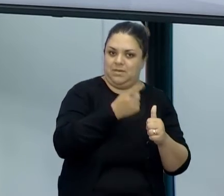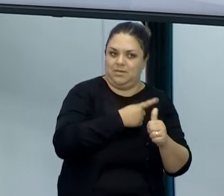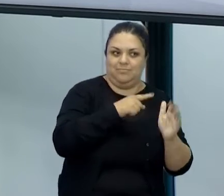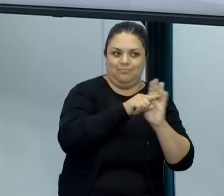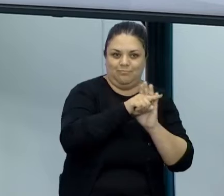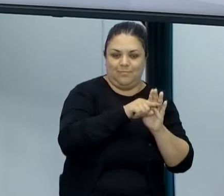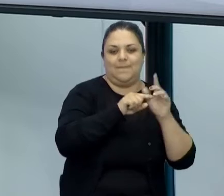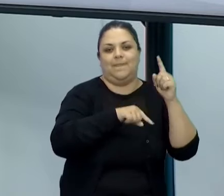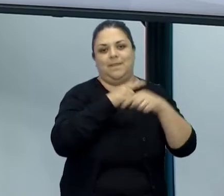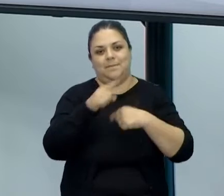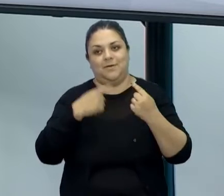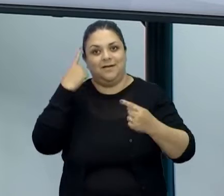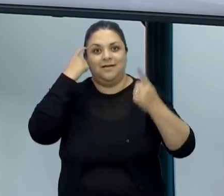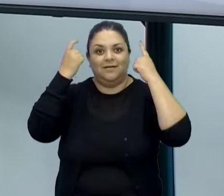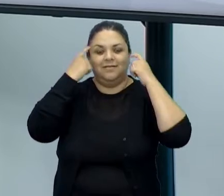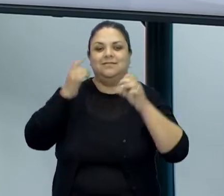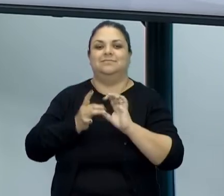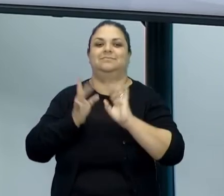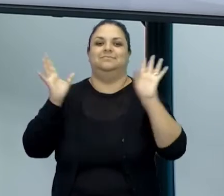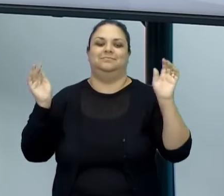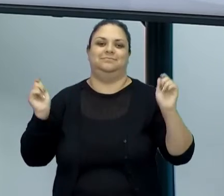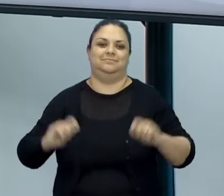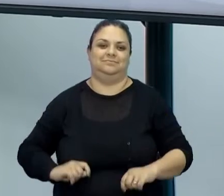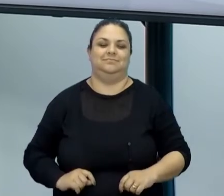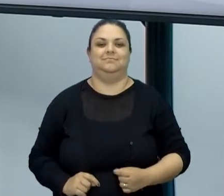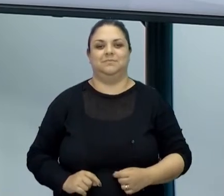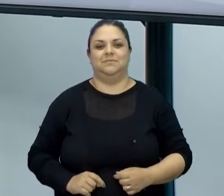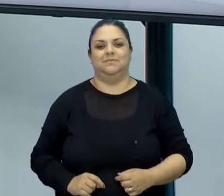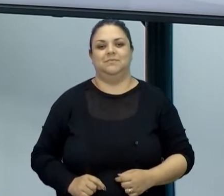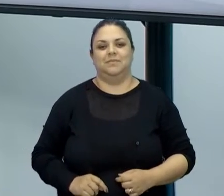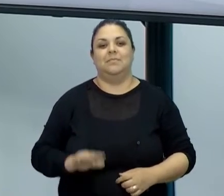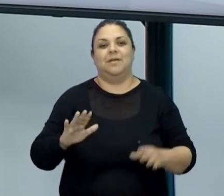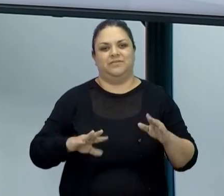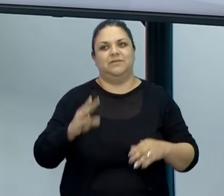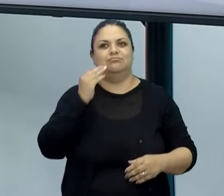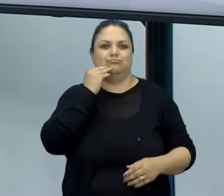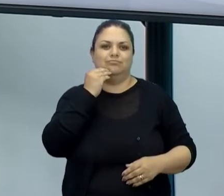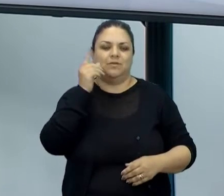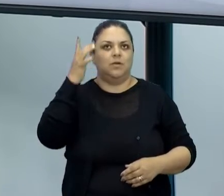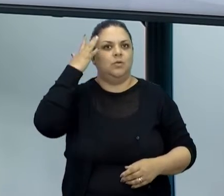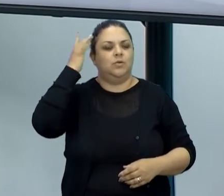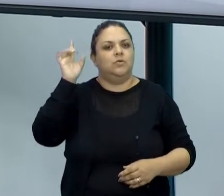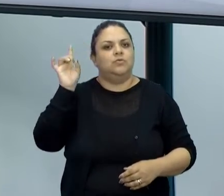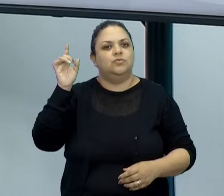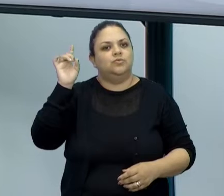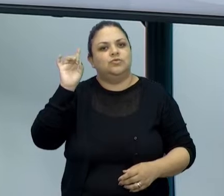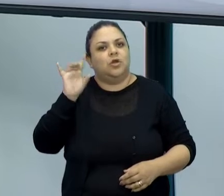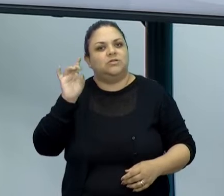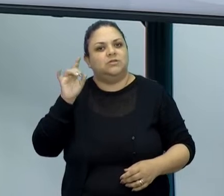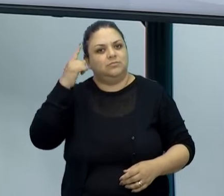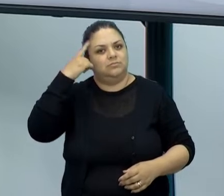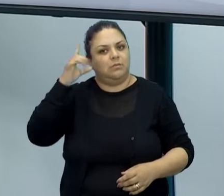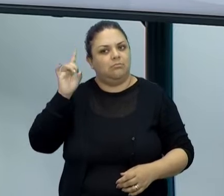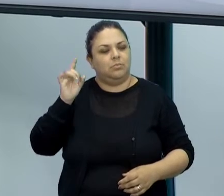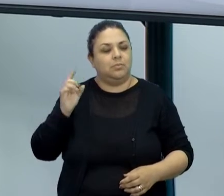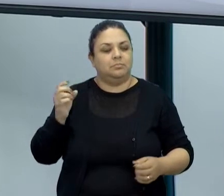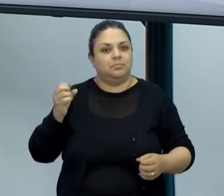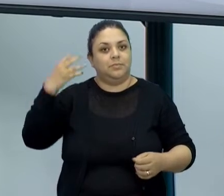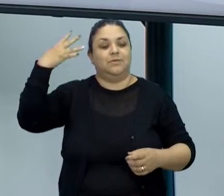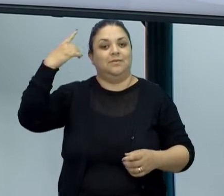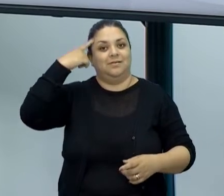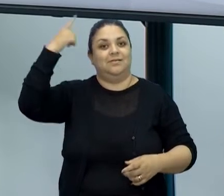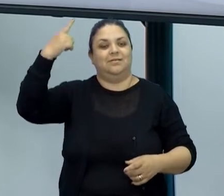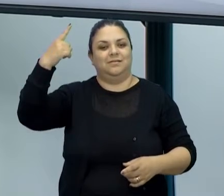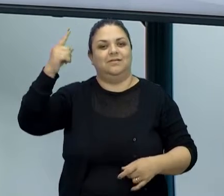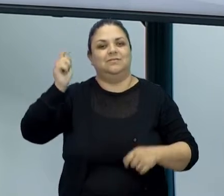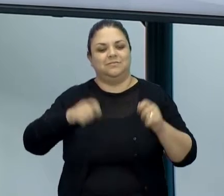É óbvio que muitas coisas vocês, de repente, vão criar do nada sem fazer pesquisa. Mas depois que vocês criaram, vocês podem perceber